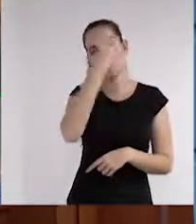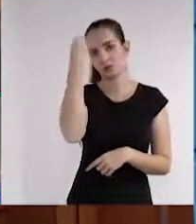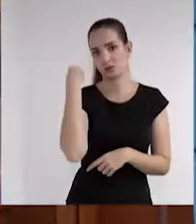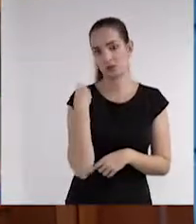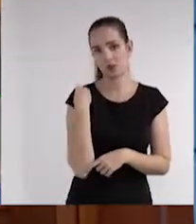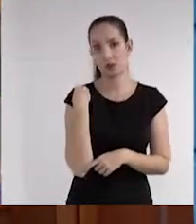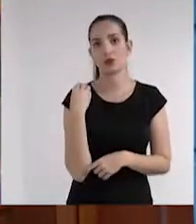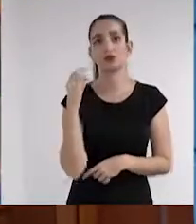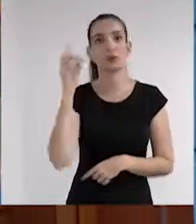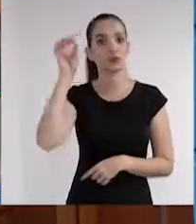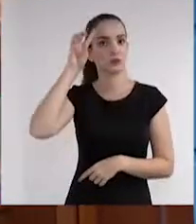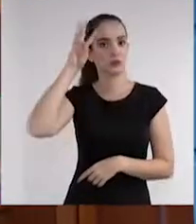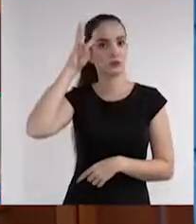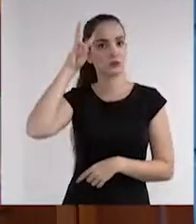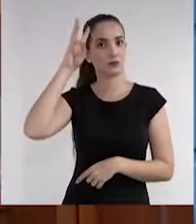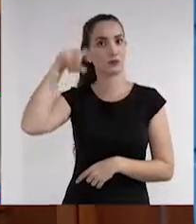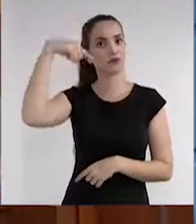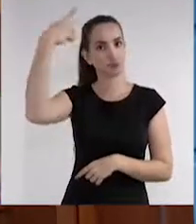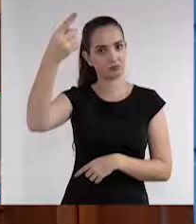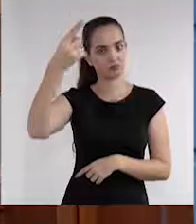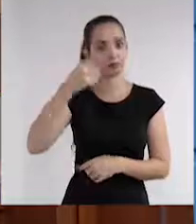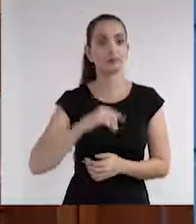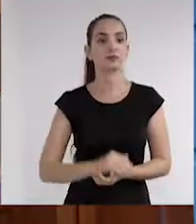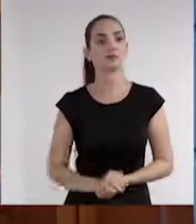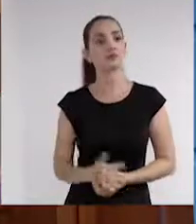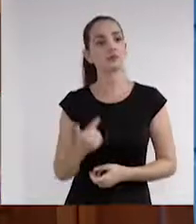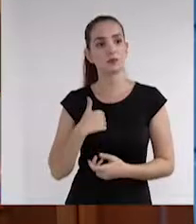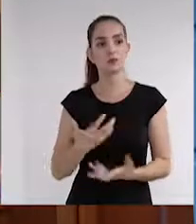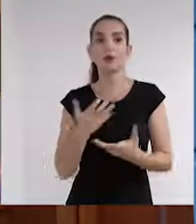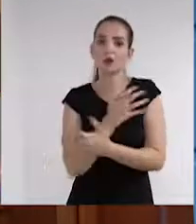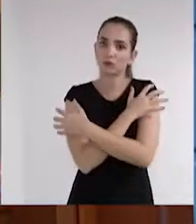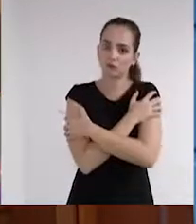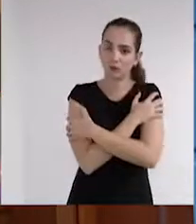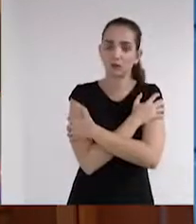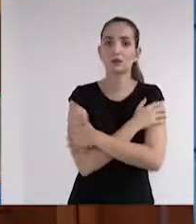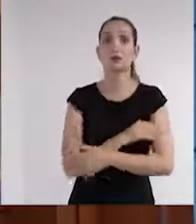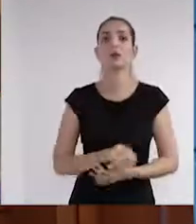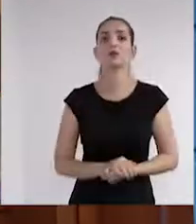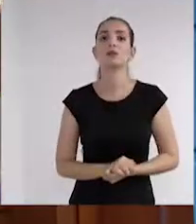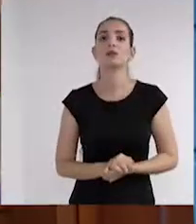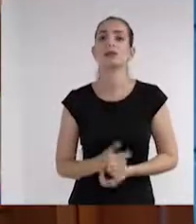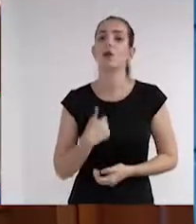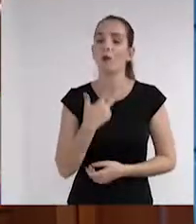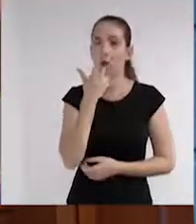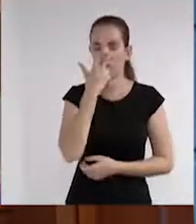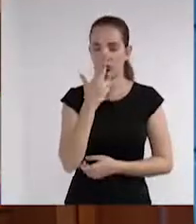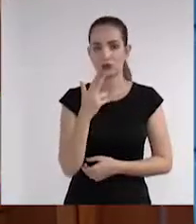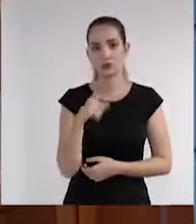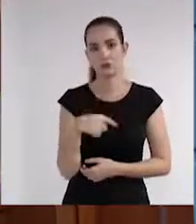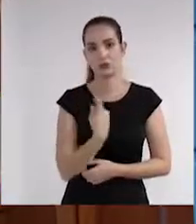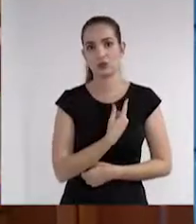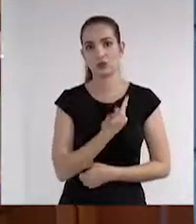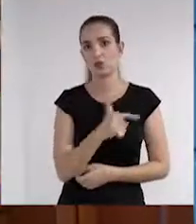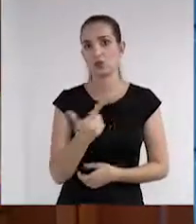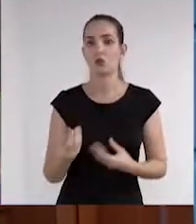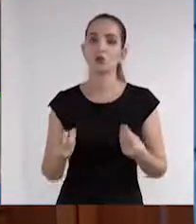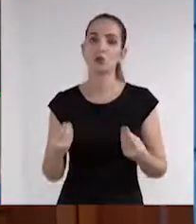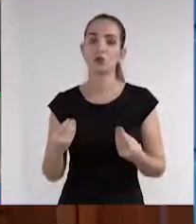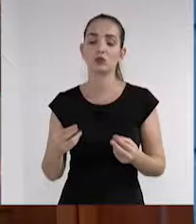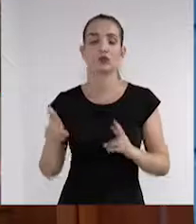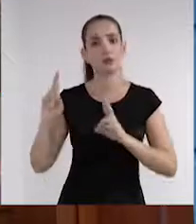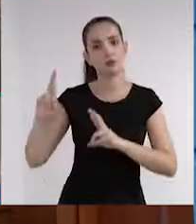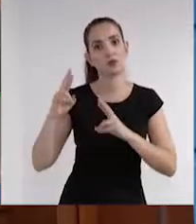maio, terça-feira. Então, quero aqui cumprimentá-los. Acho que não temos muito o que se comemorar